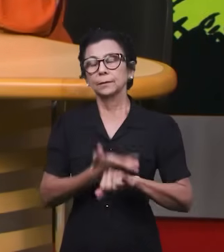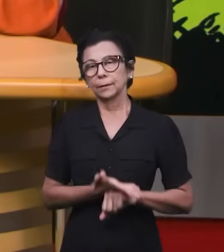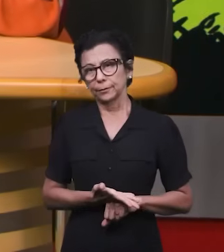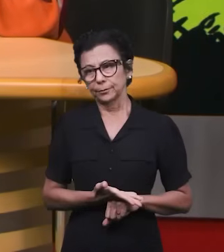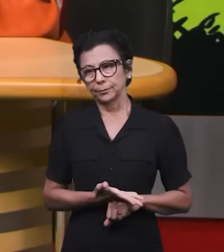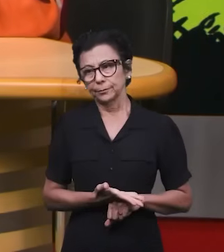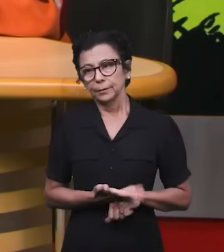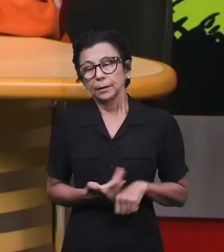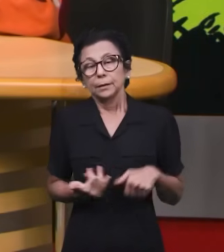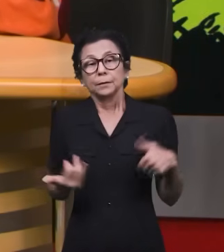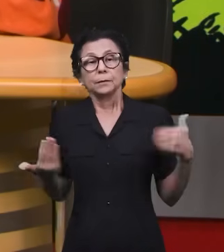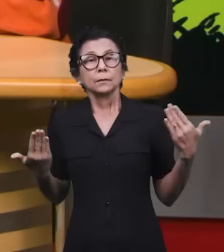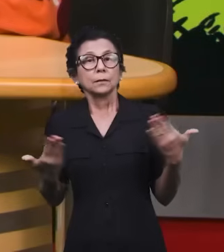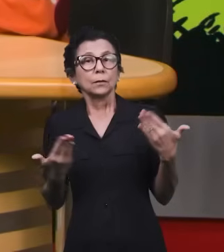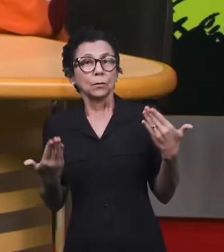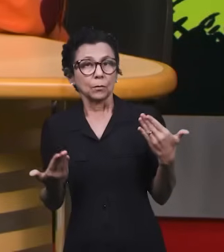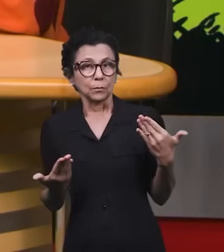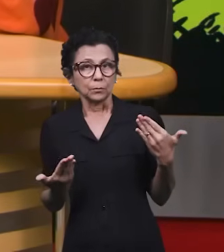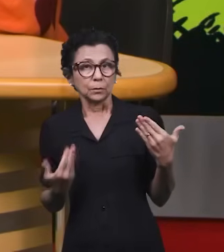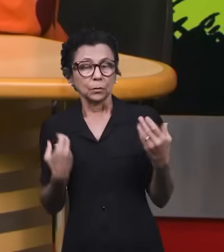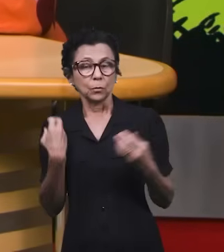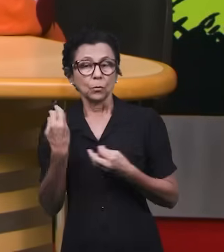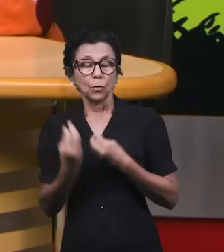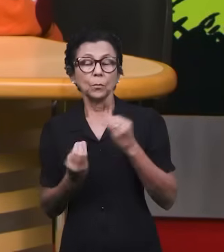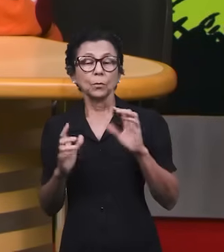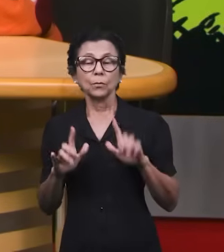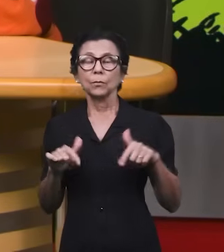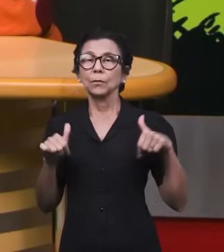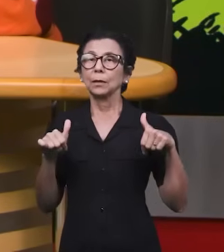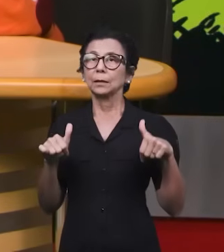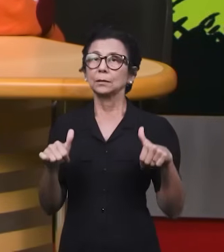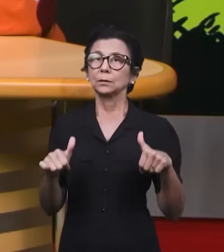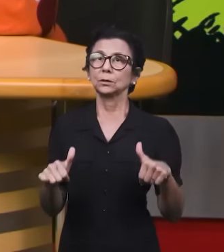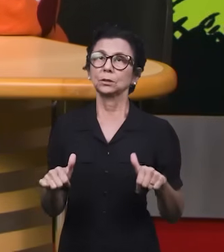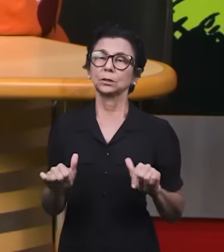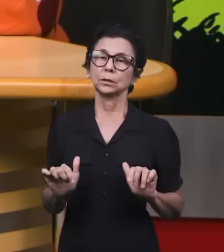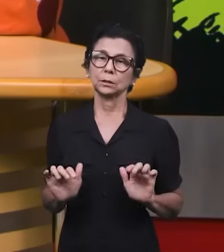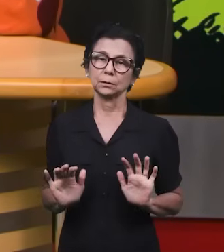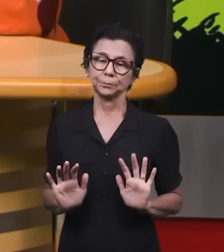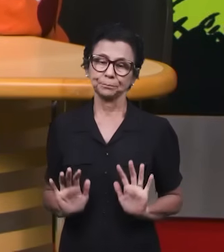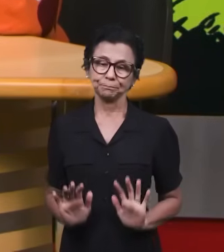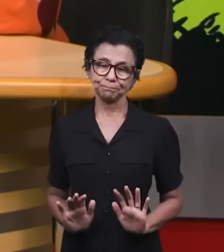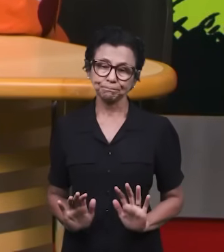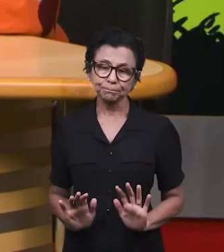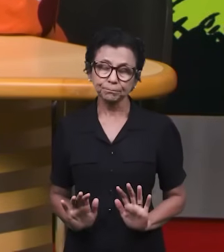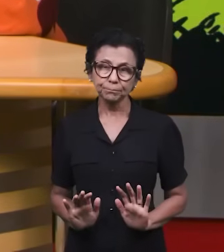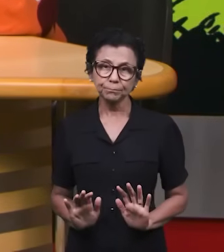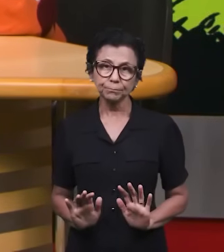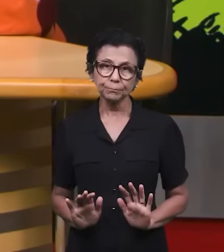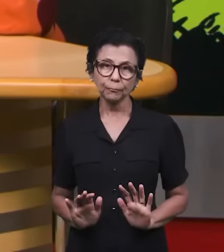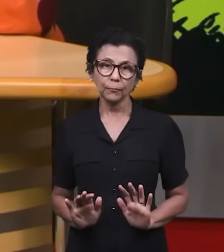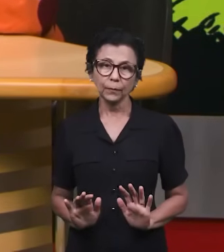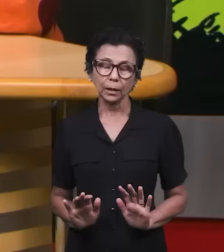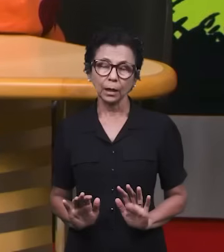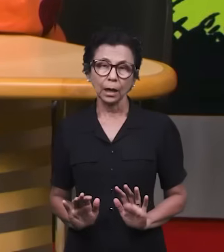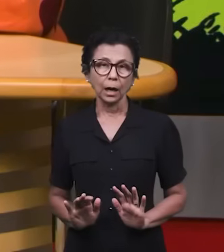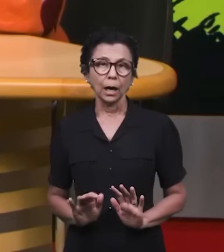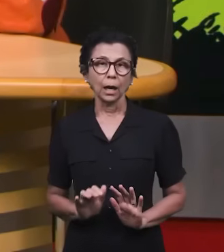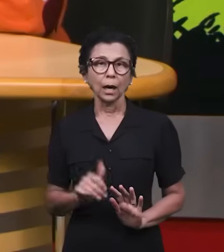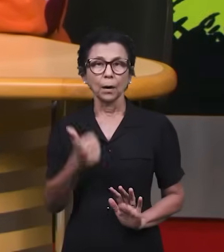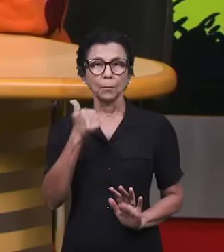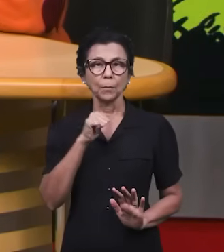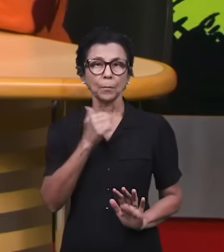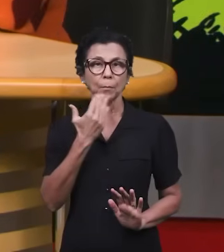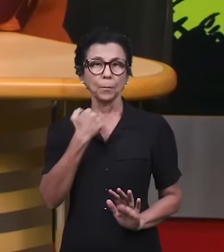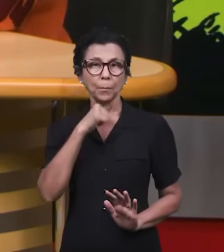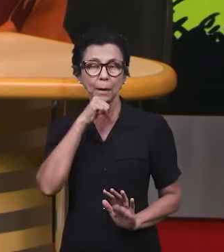pai que está aflito, porque a nossa ideia de modo algum é culpabilizar os pais por essa demanda, mas alertar que